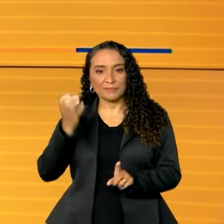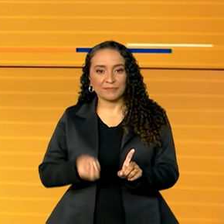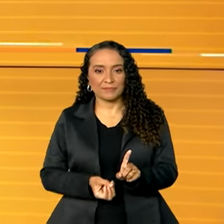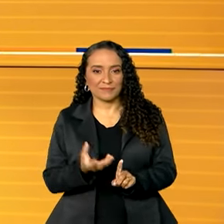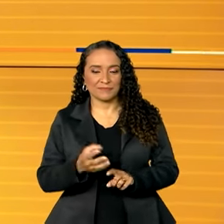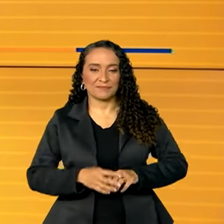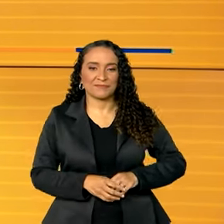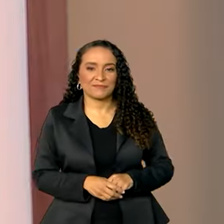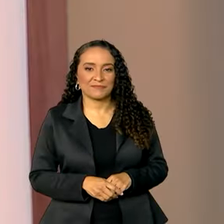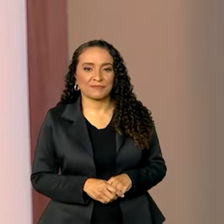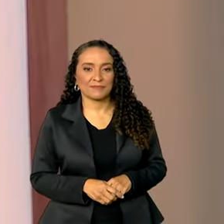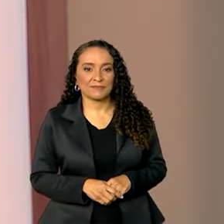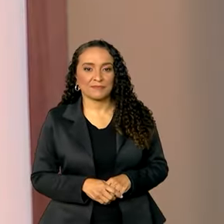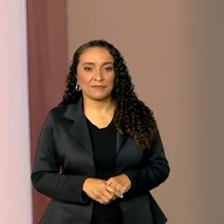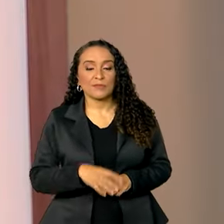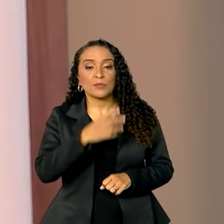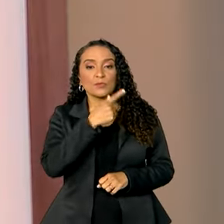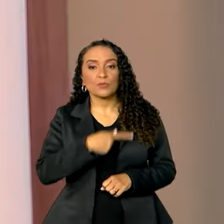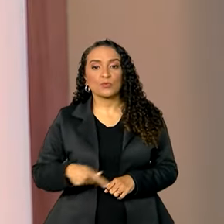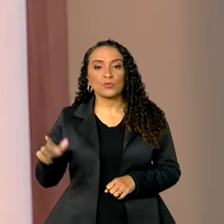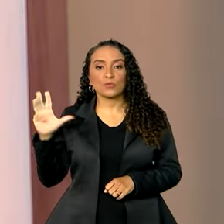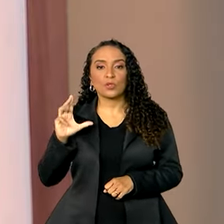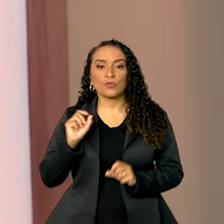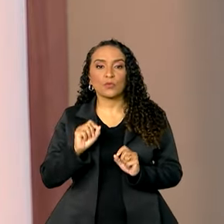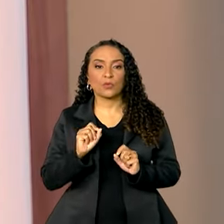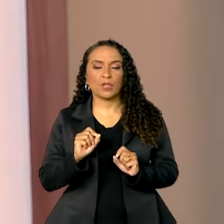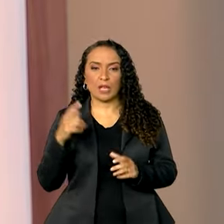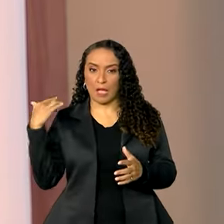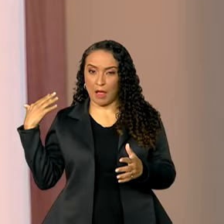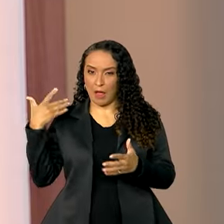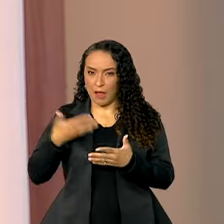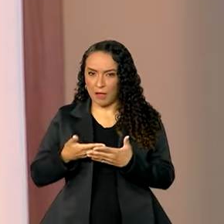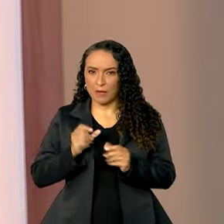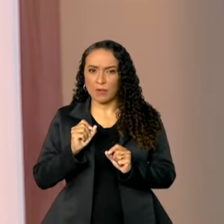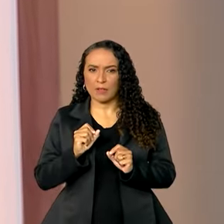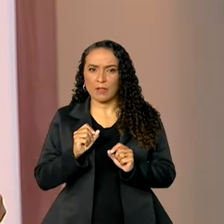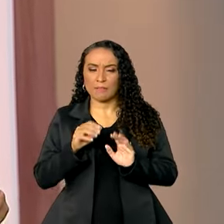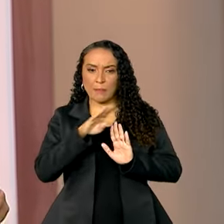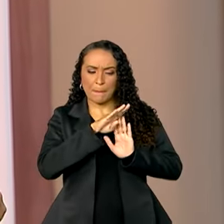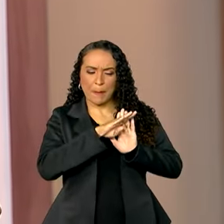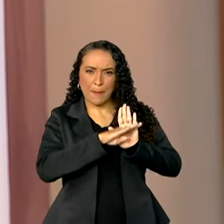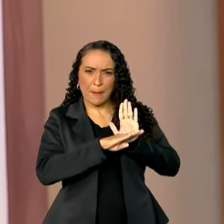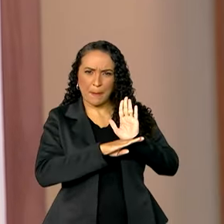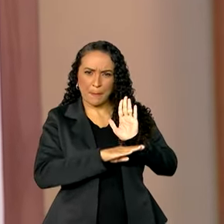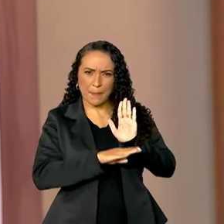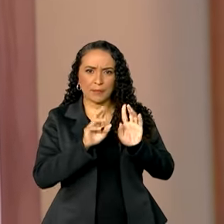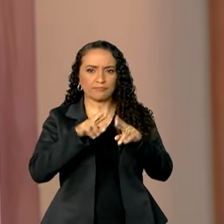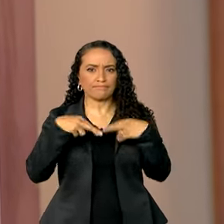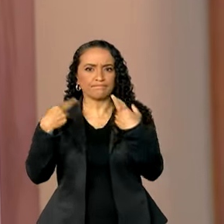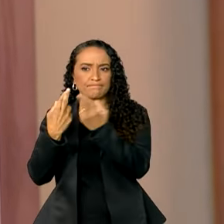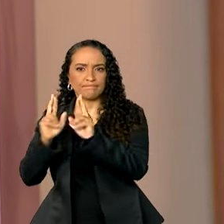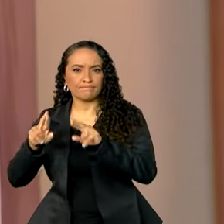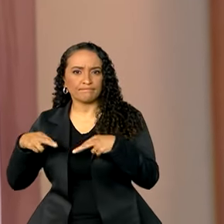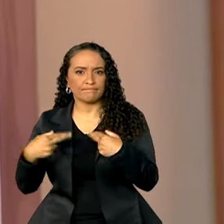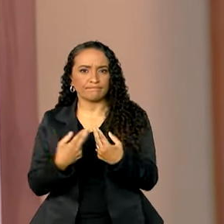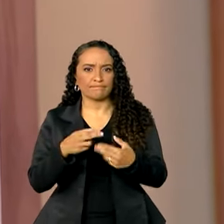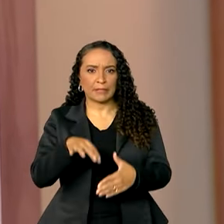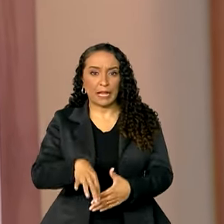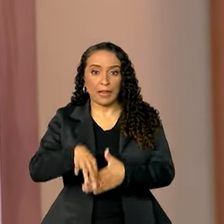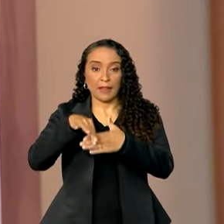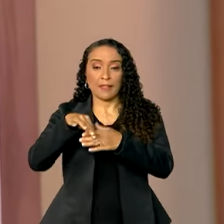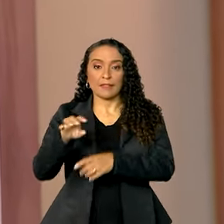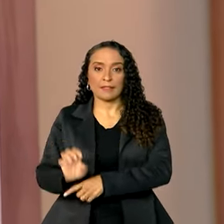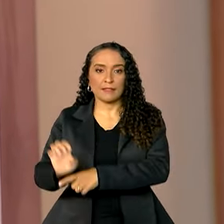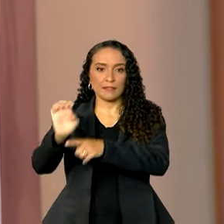Rádio Gov. O presidente Lula teve nos últimos dias uma extensa agenda de encontros com diversos chefes de